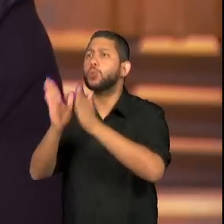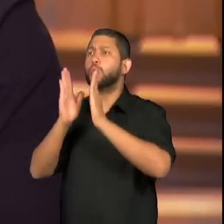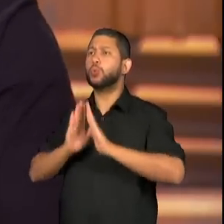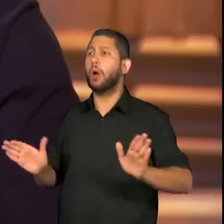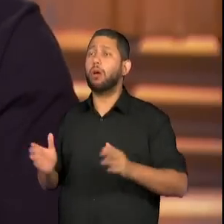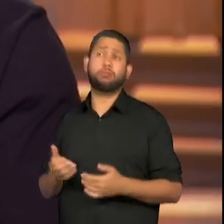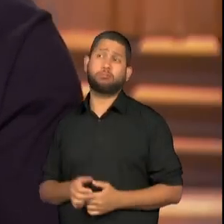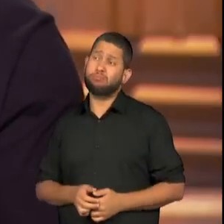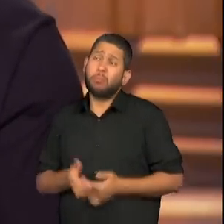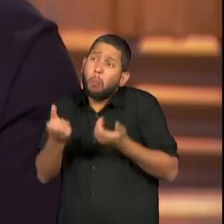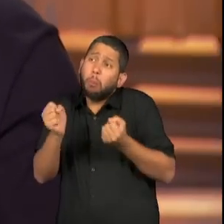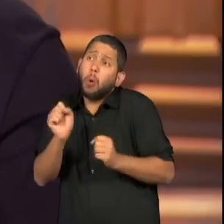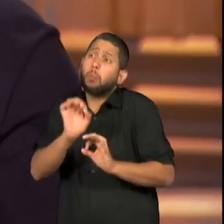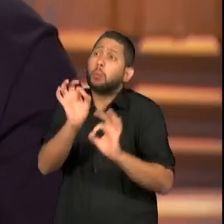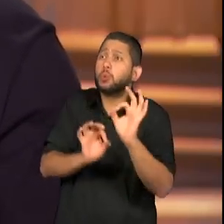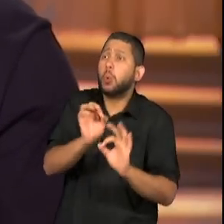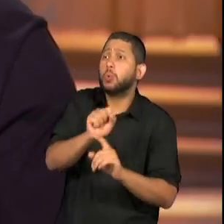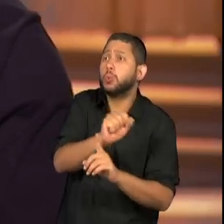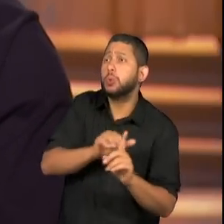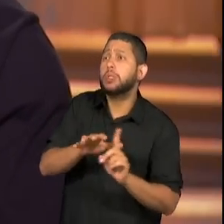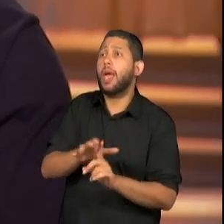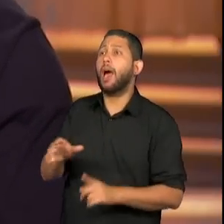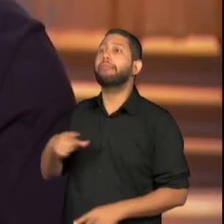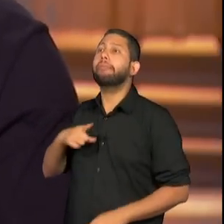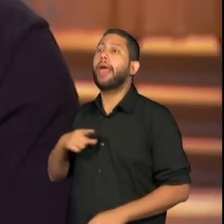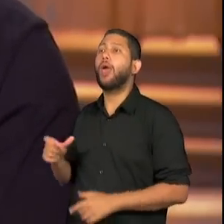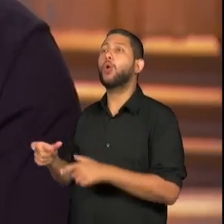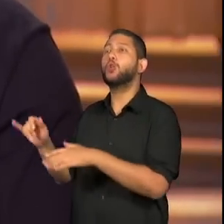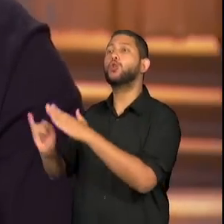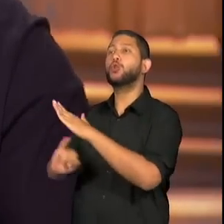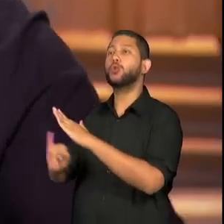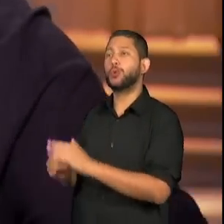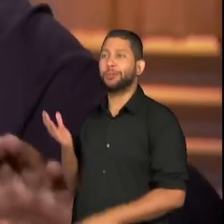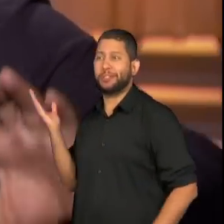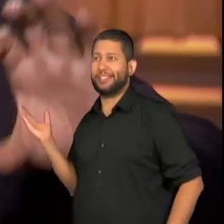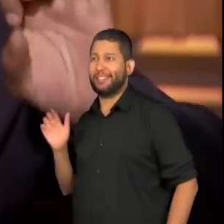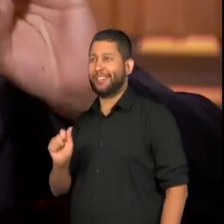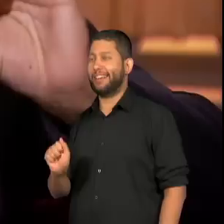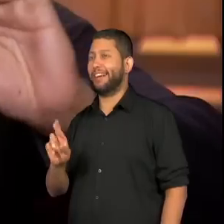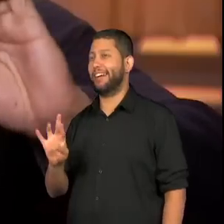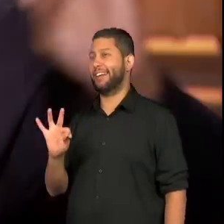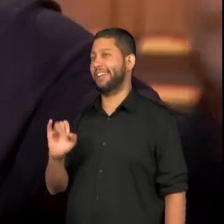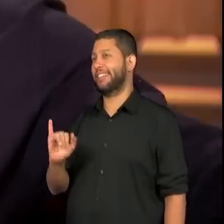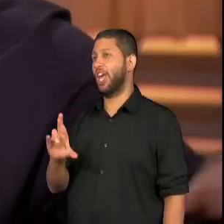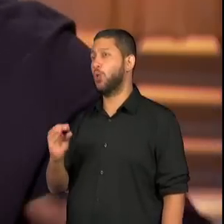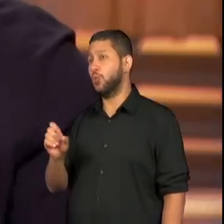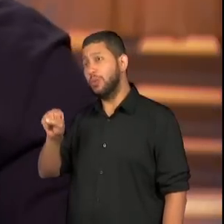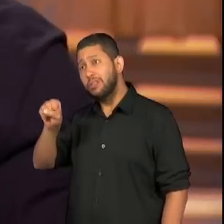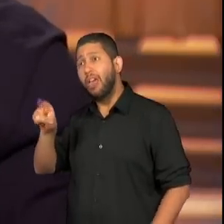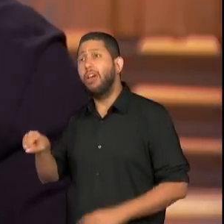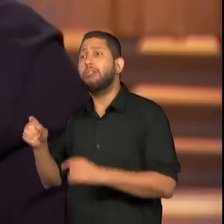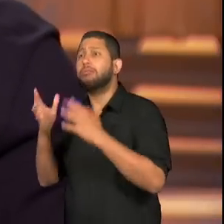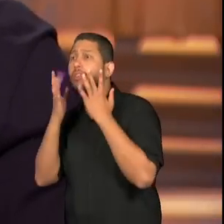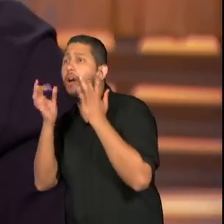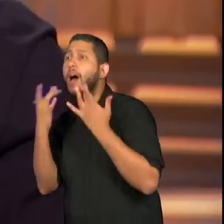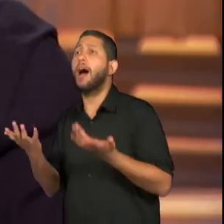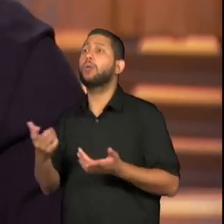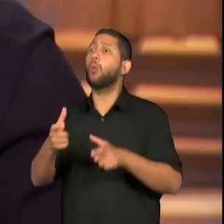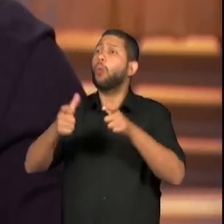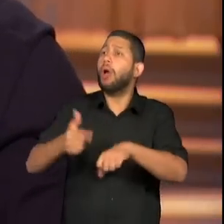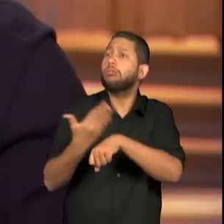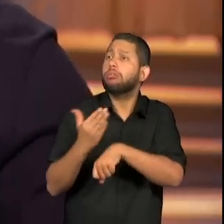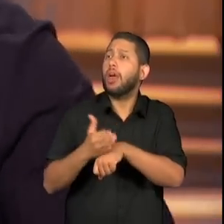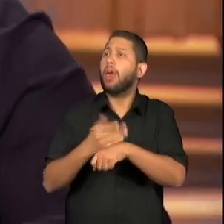tem um projeto social, o Instituto dos Arteiros, que é um grupo de teatro, ele tem um pré-vestibular, ele tem um outro grupo que é